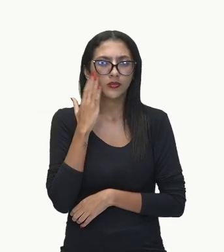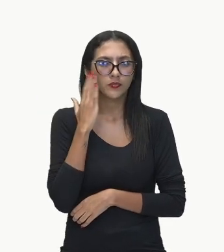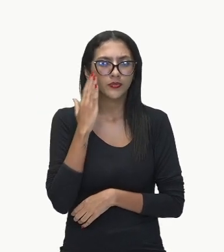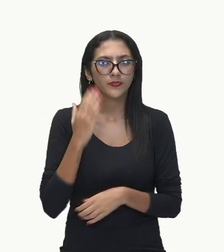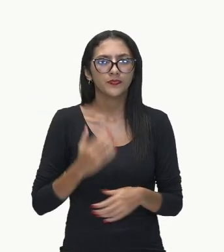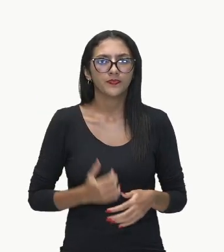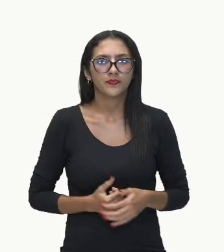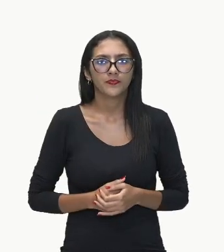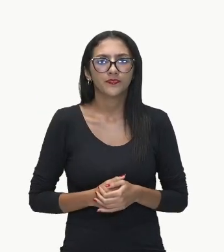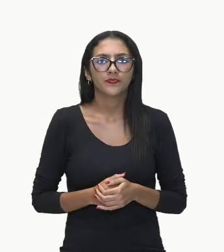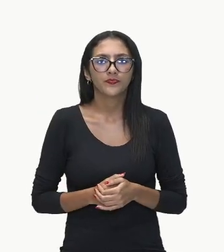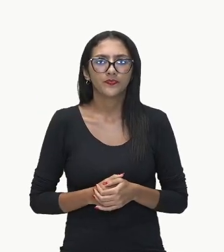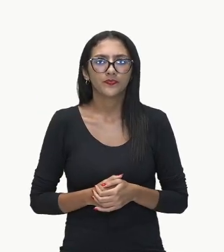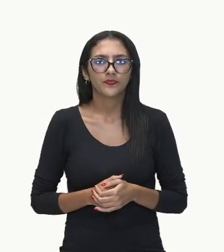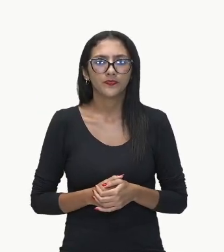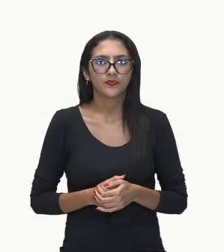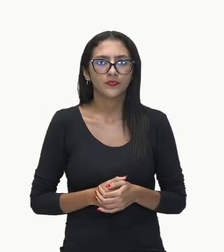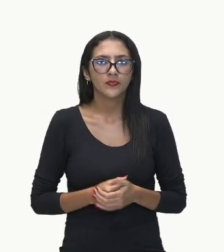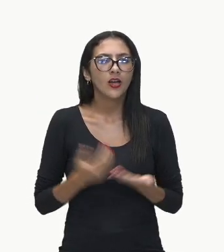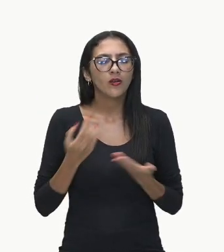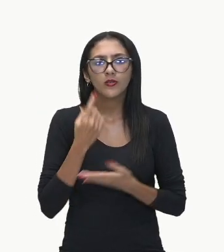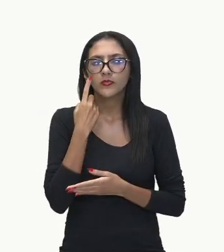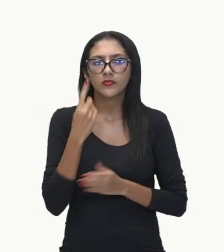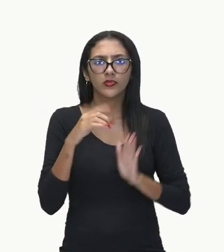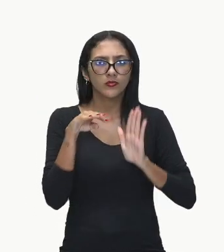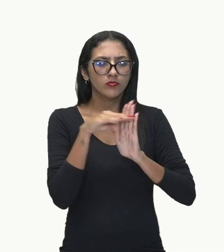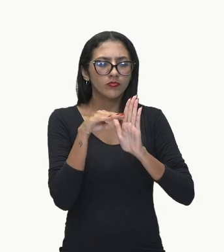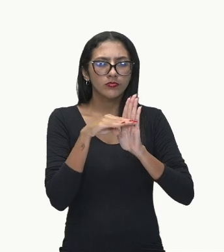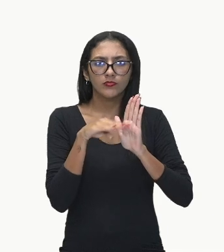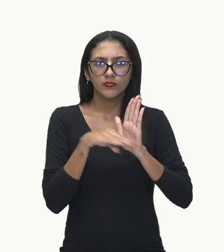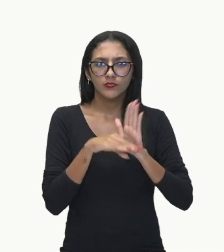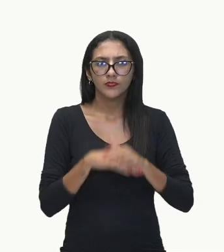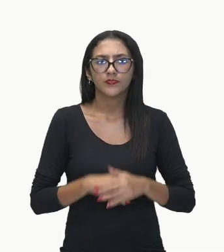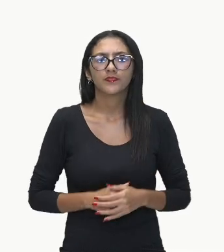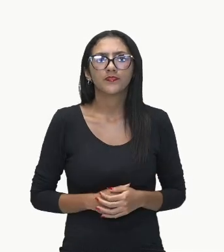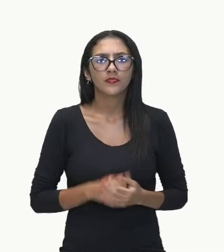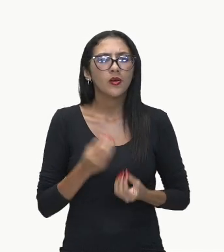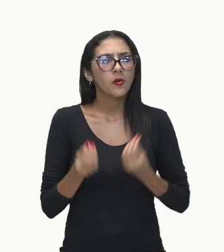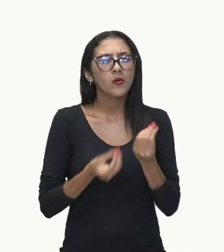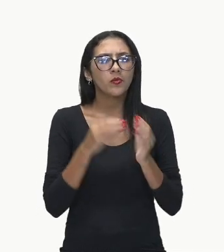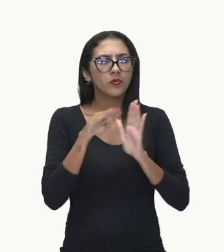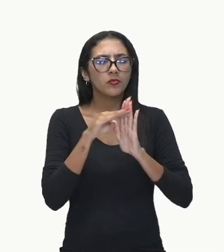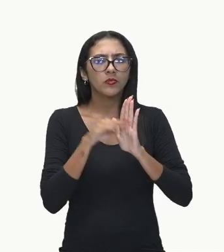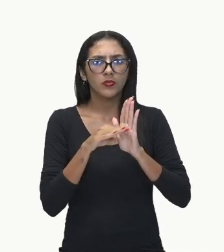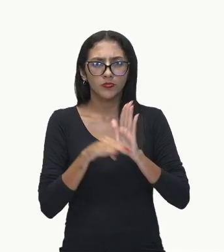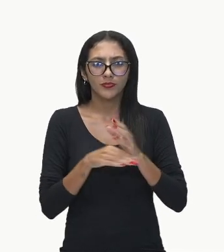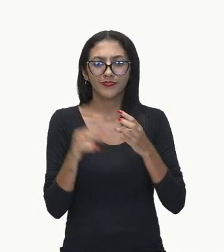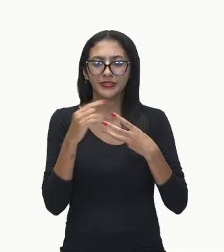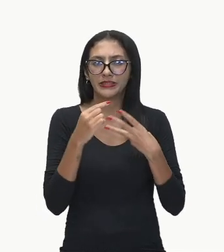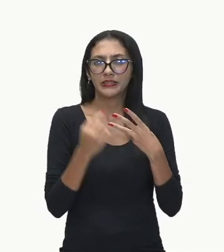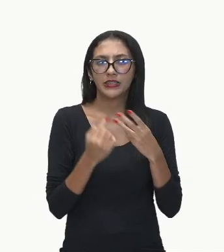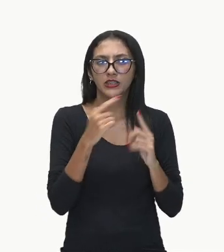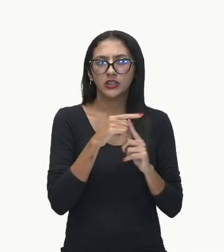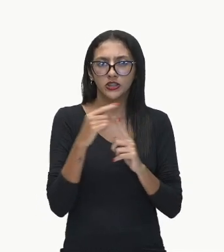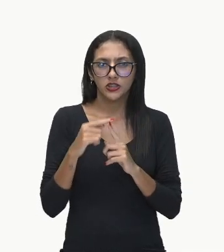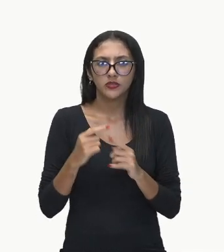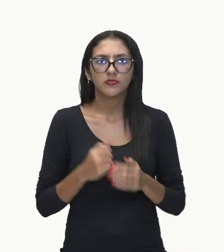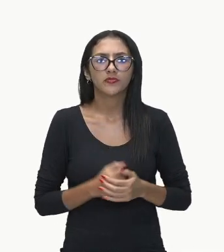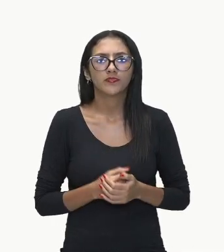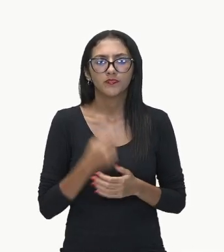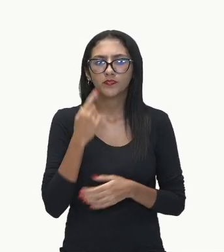Muito bem. E agora nós vamos ver a classificação dos alcadienos. Eles se classificam de 3 maneiras. Em